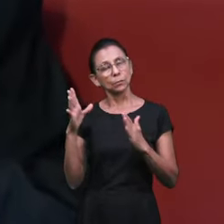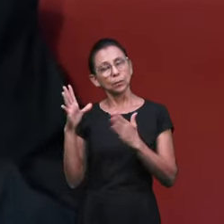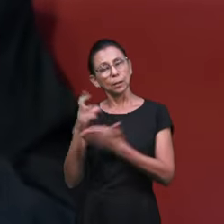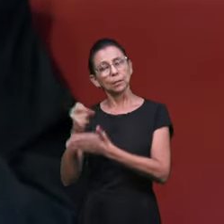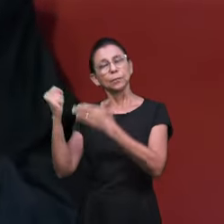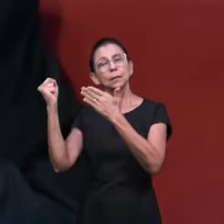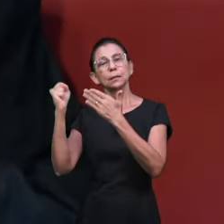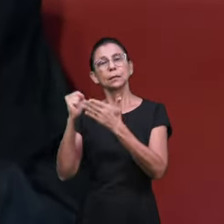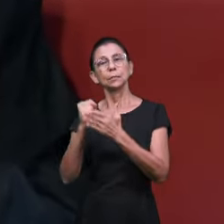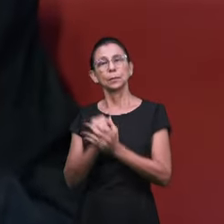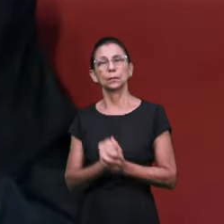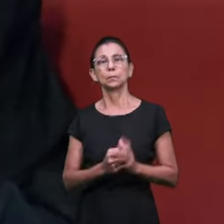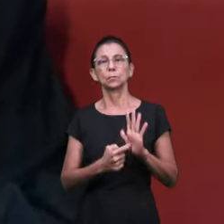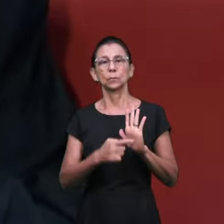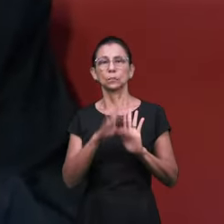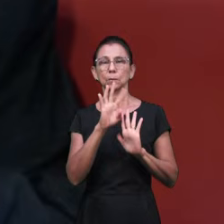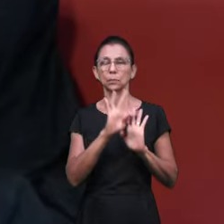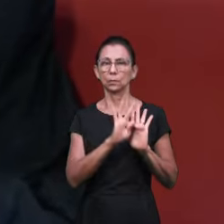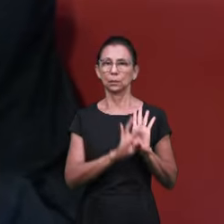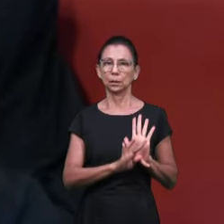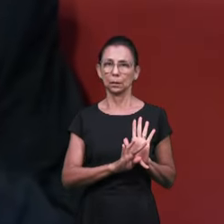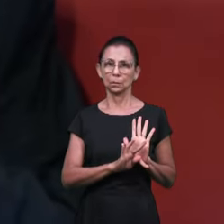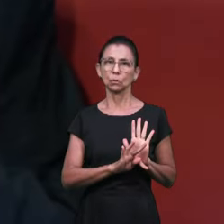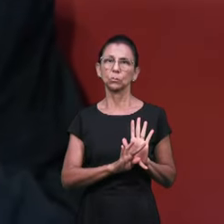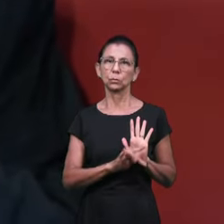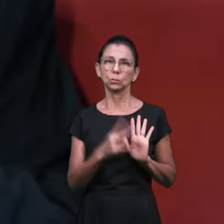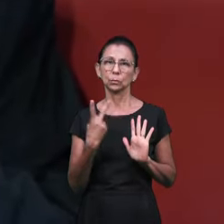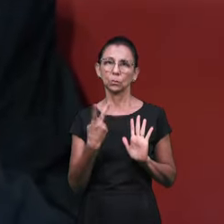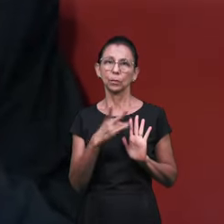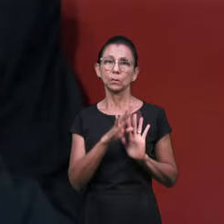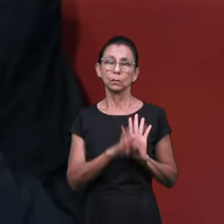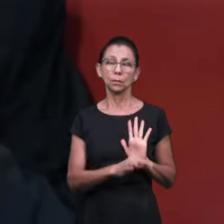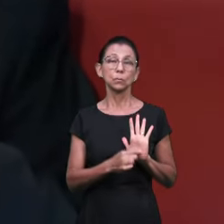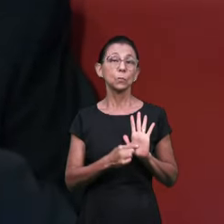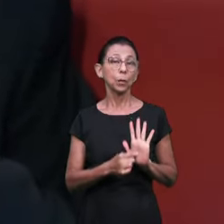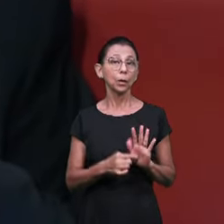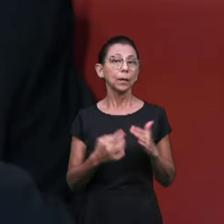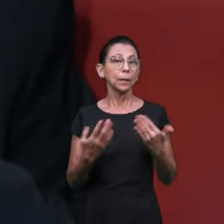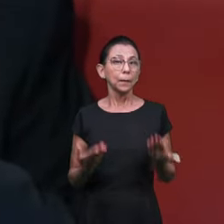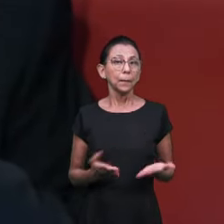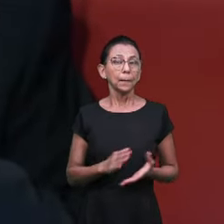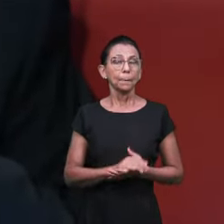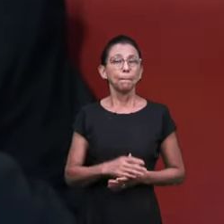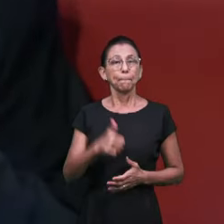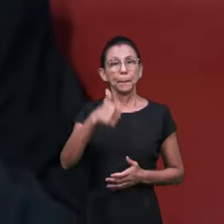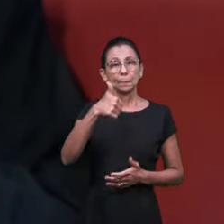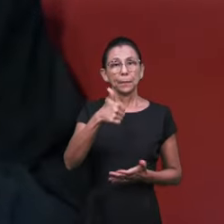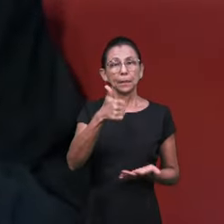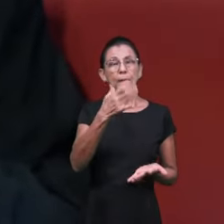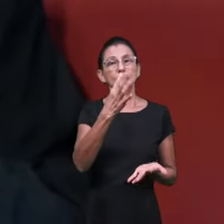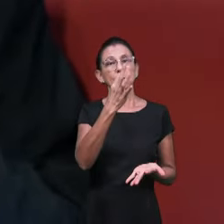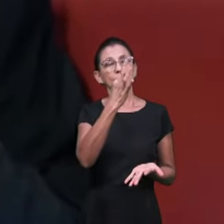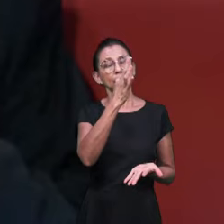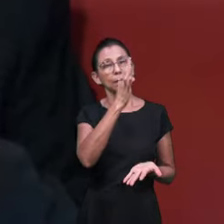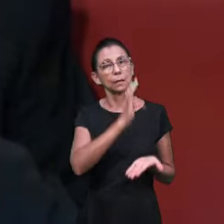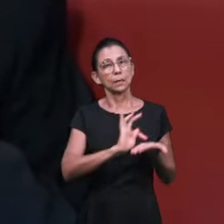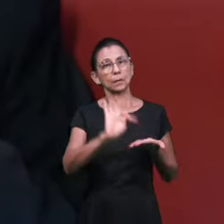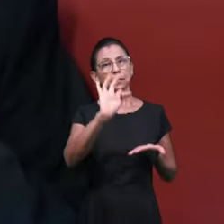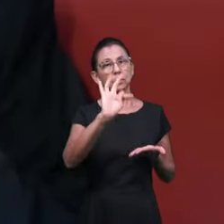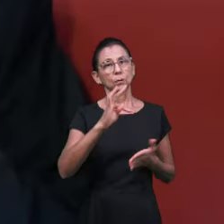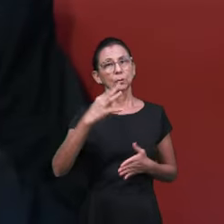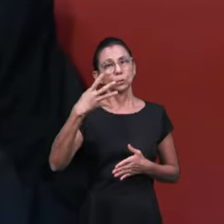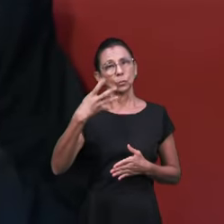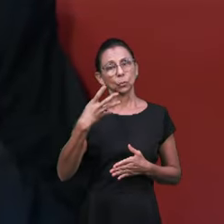dois textos clássicos, né, básicos desse assunto, que é 1 Tessalonicenses 4 e 1